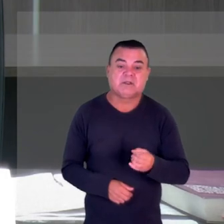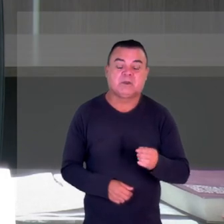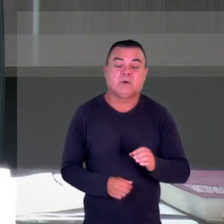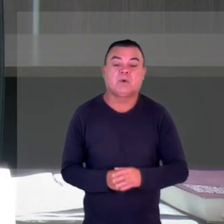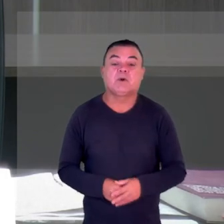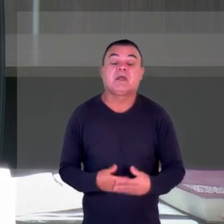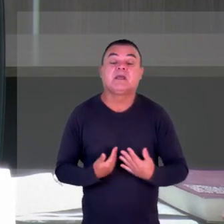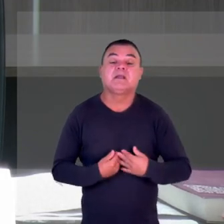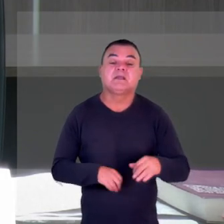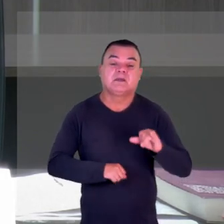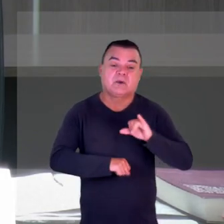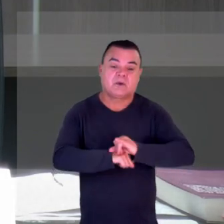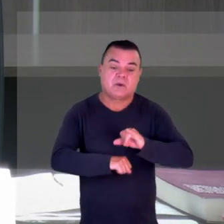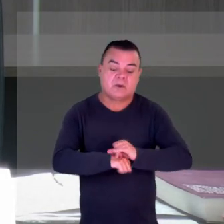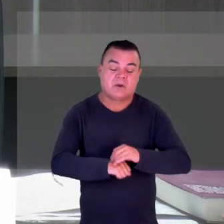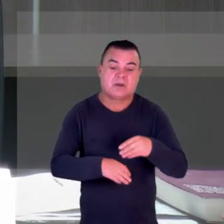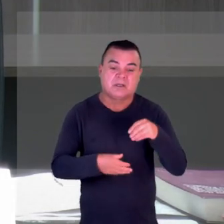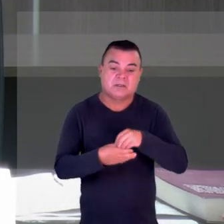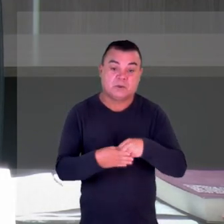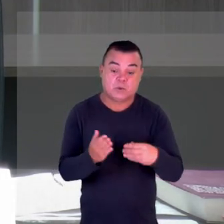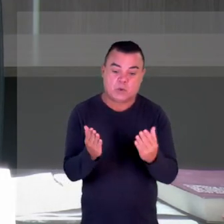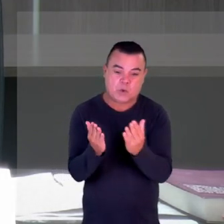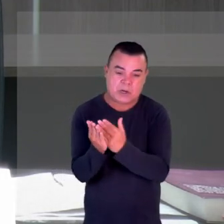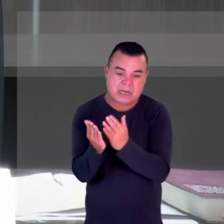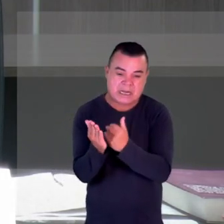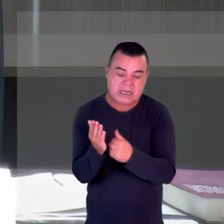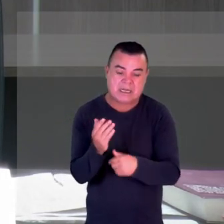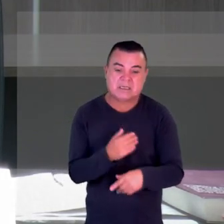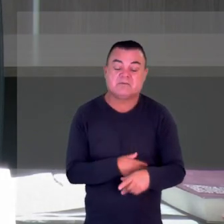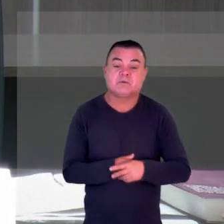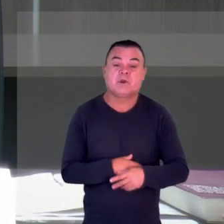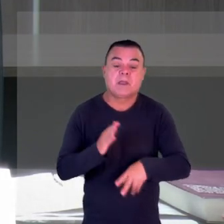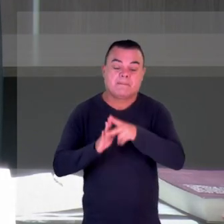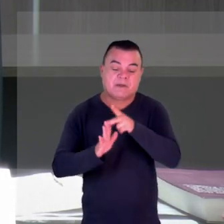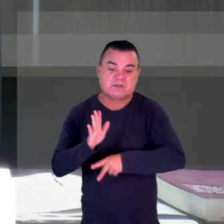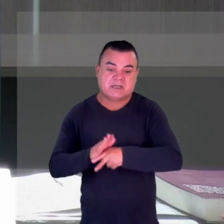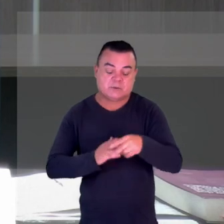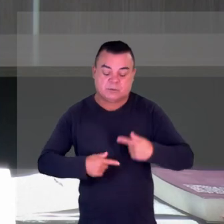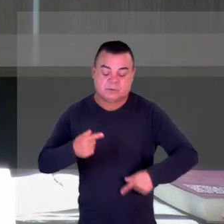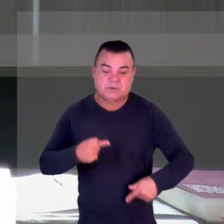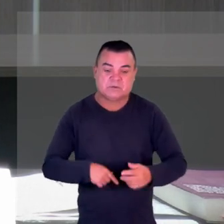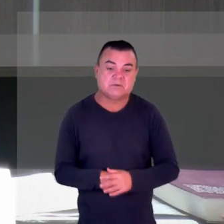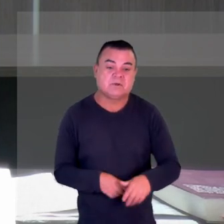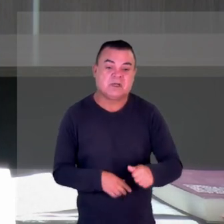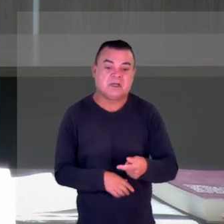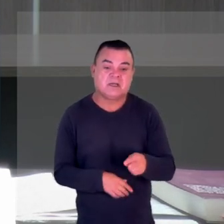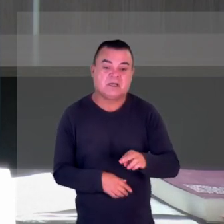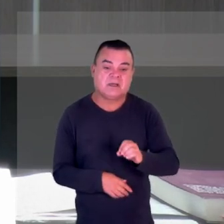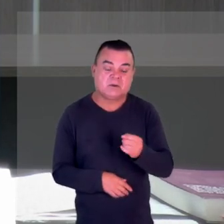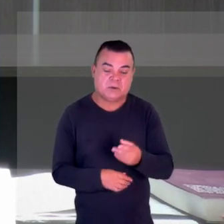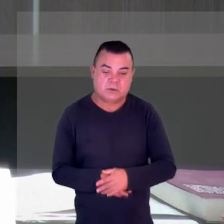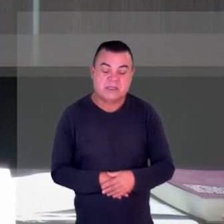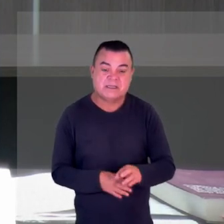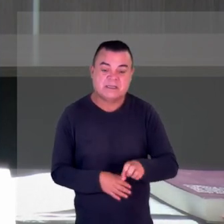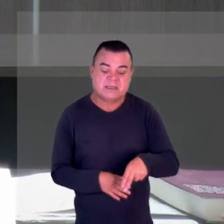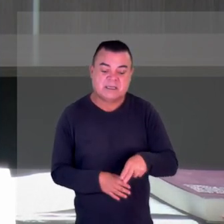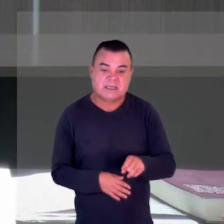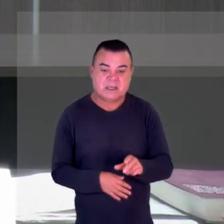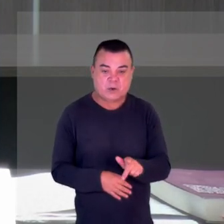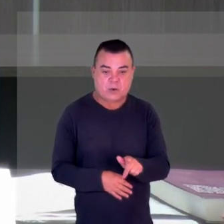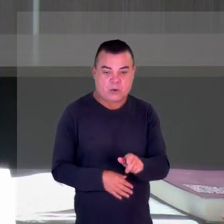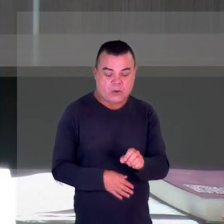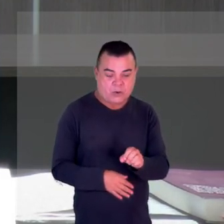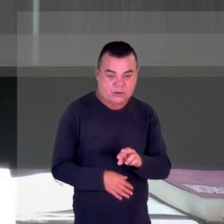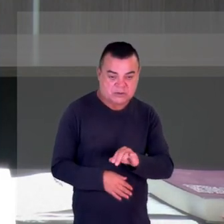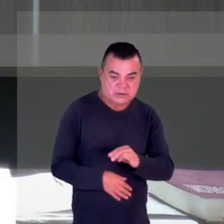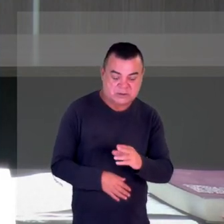um no seu livro projeto político do agronegócio né e é uma coisa que